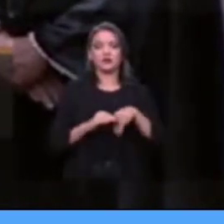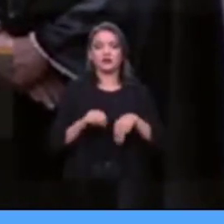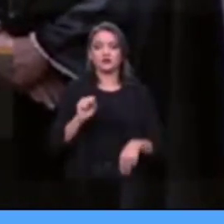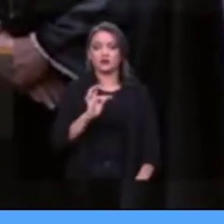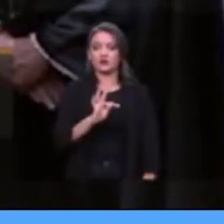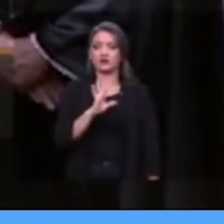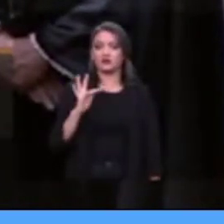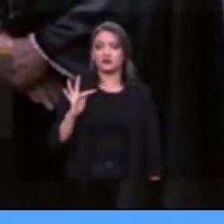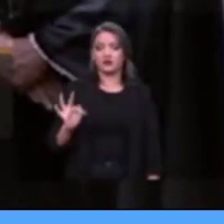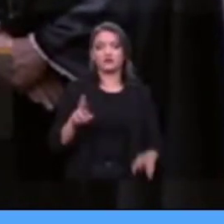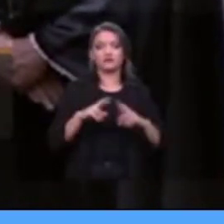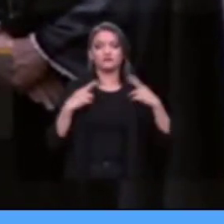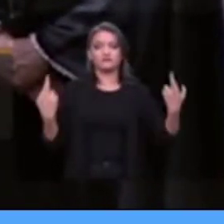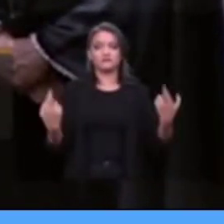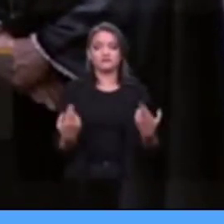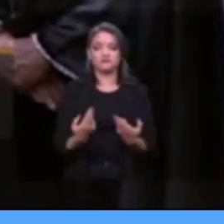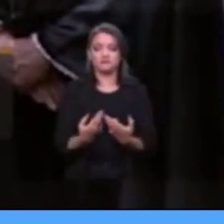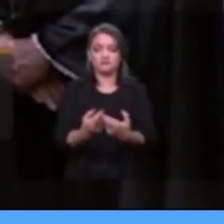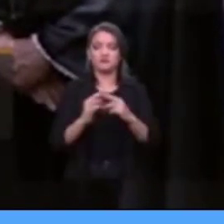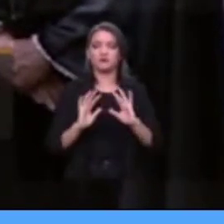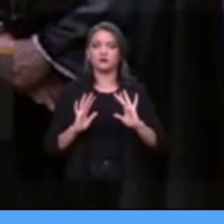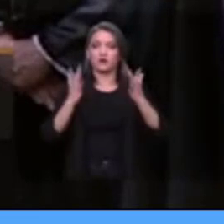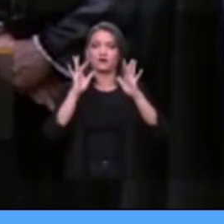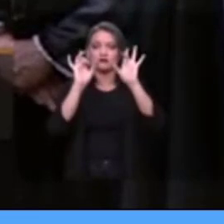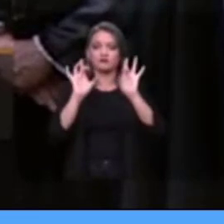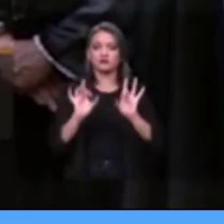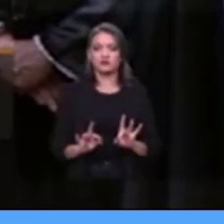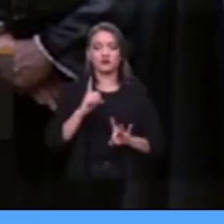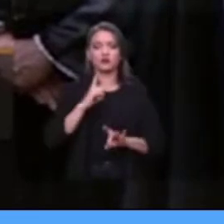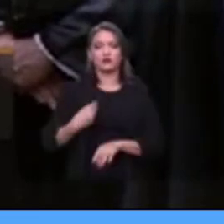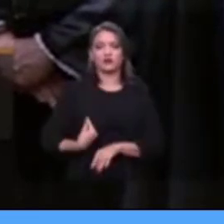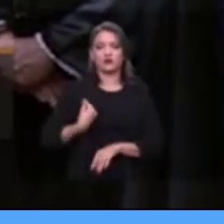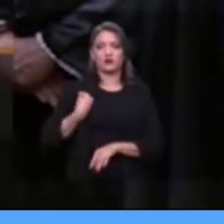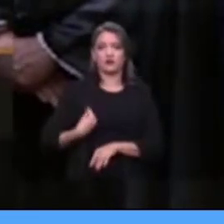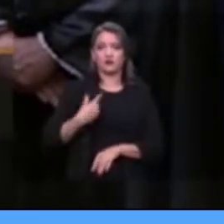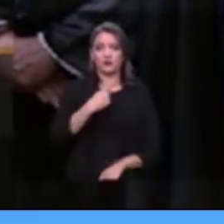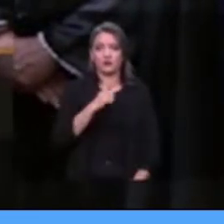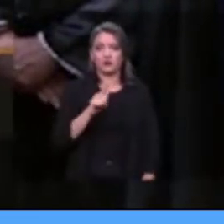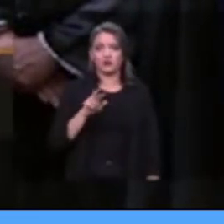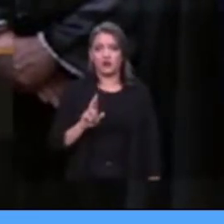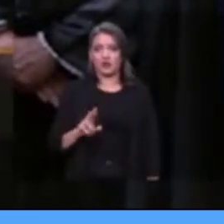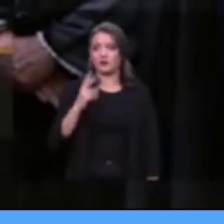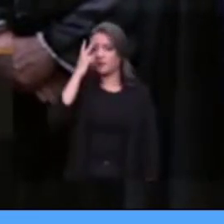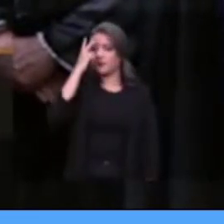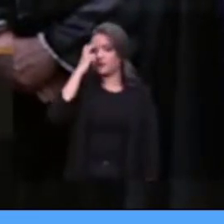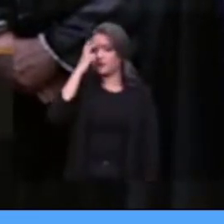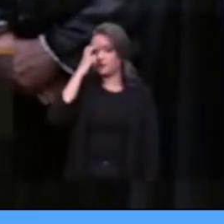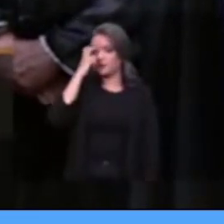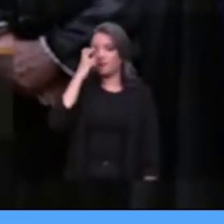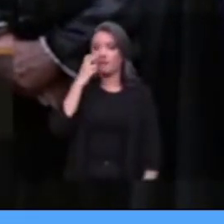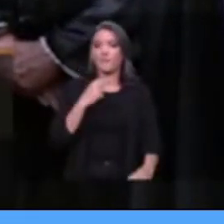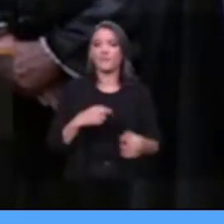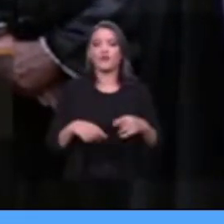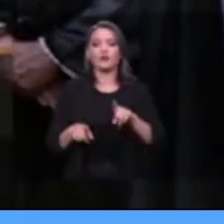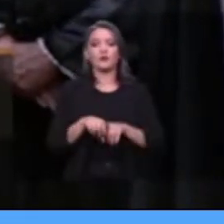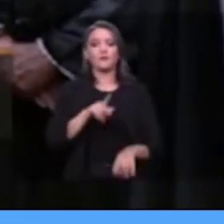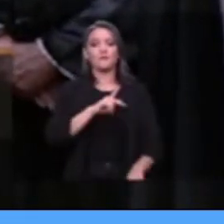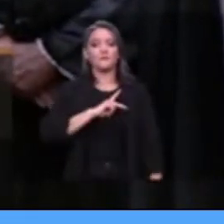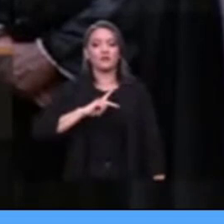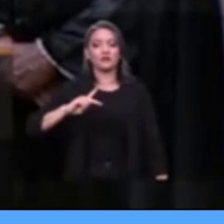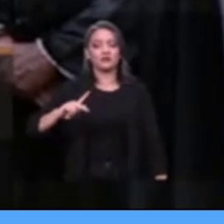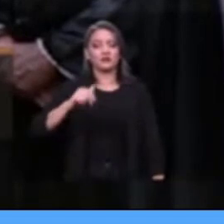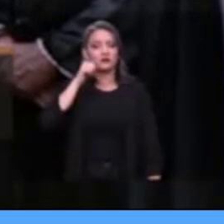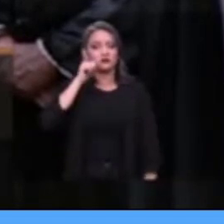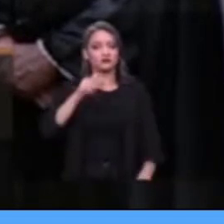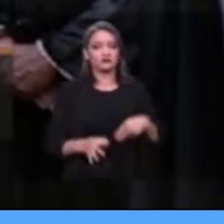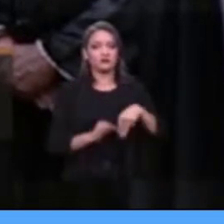reunidos em sessão solene, presente o senhor Procurador-Geral da República, doutor Augusto Aras, sob a presidência da excelentíssima